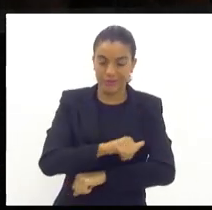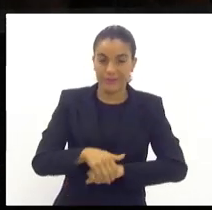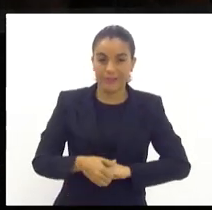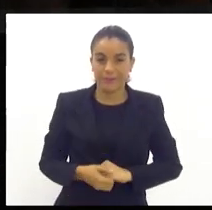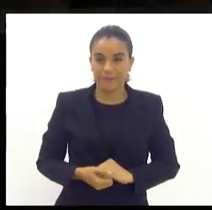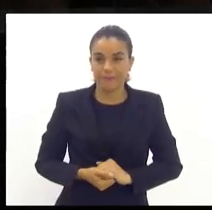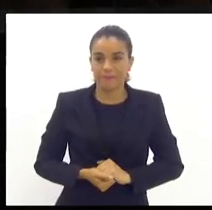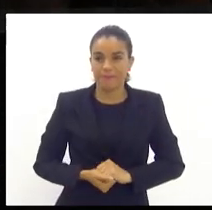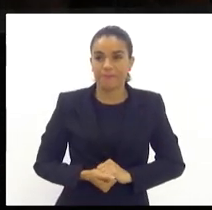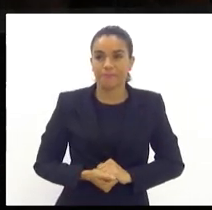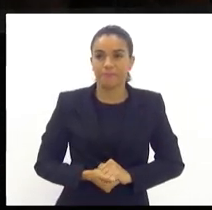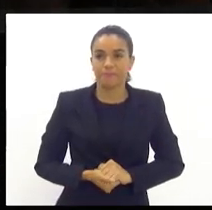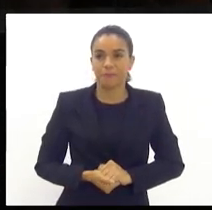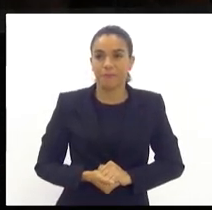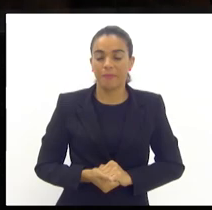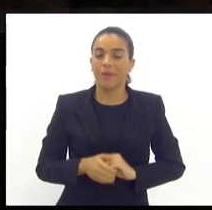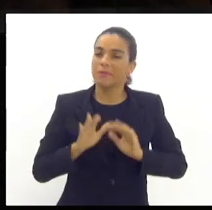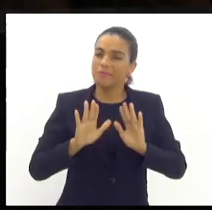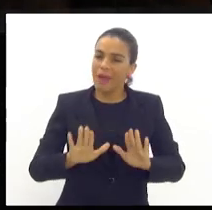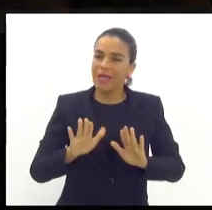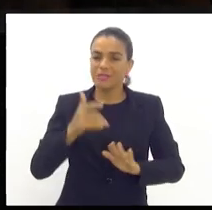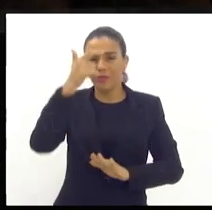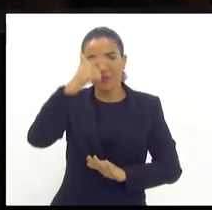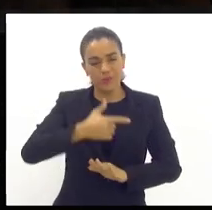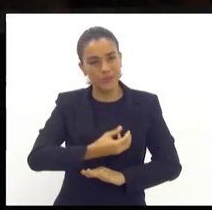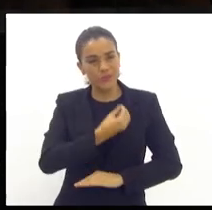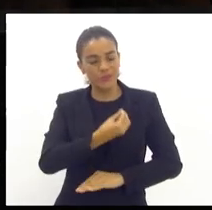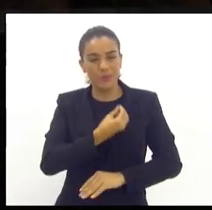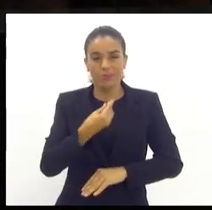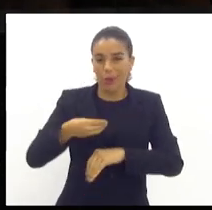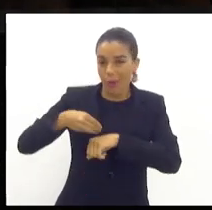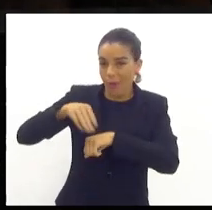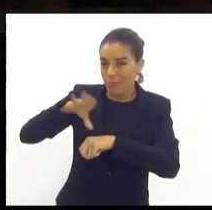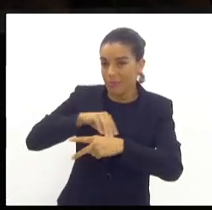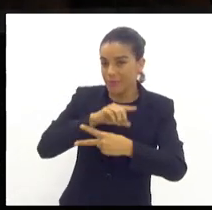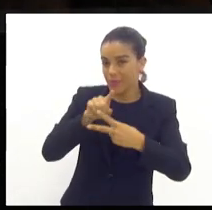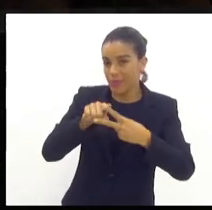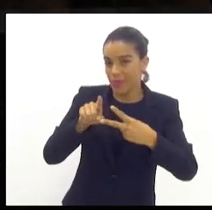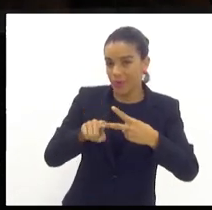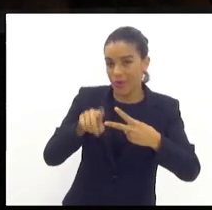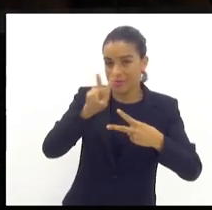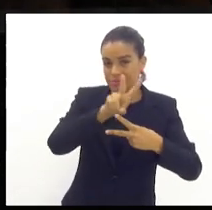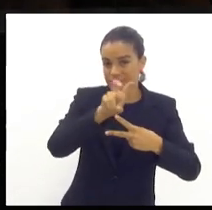Janeiro. Mas eu vim aqui porque queria trazer aqui dois temas.